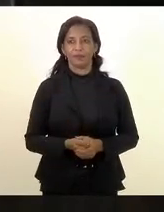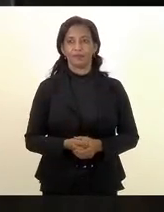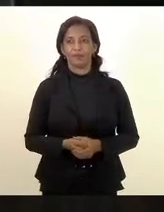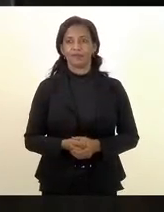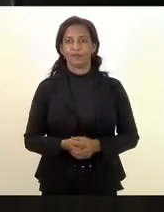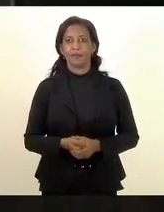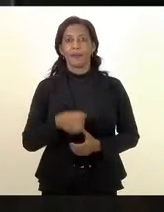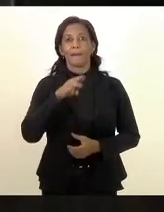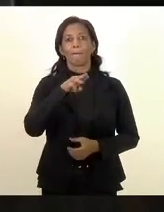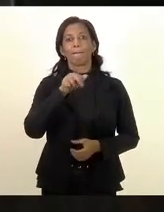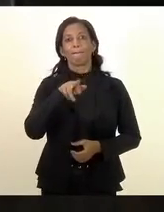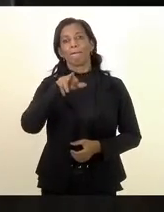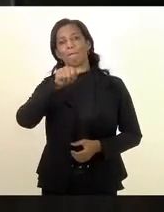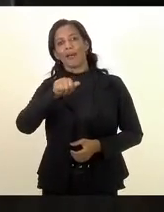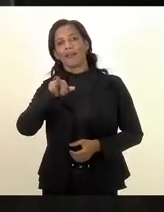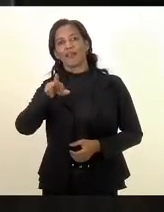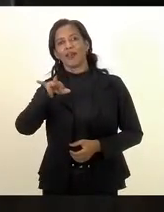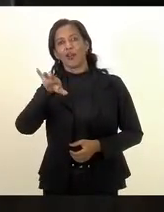uma deputada Marta Rocha